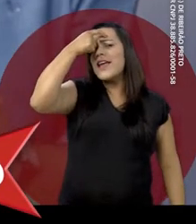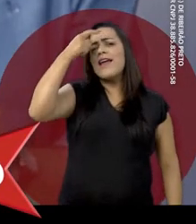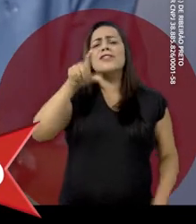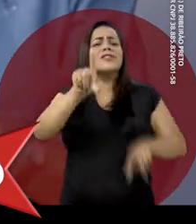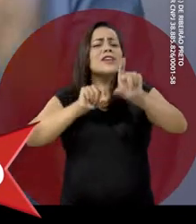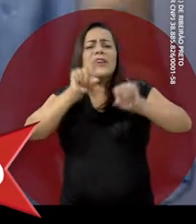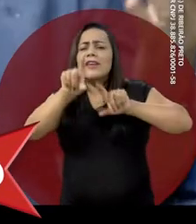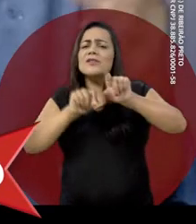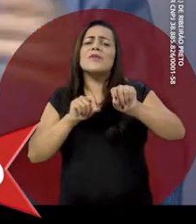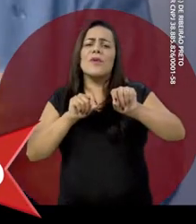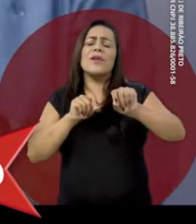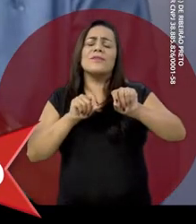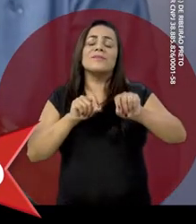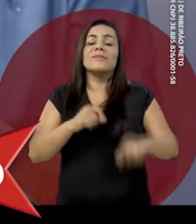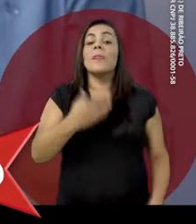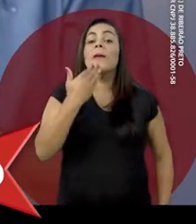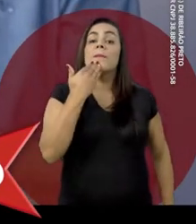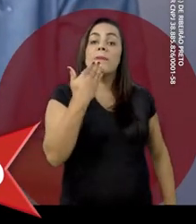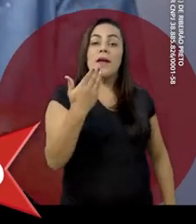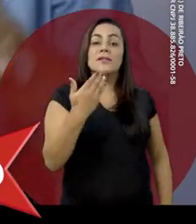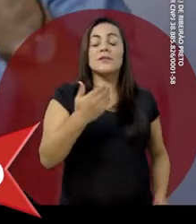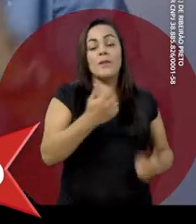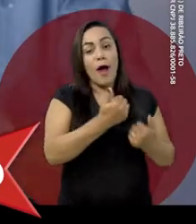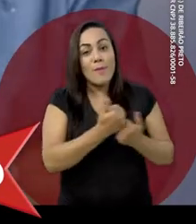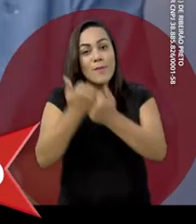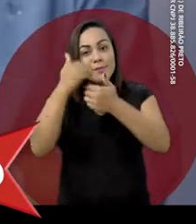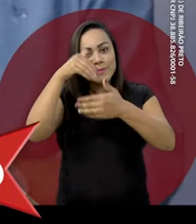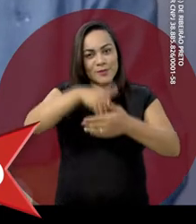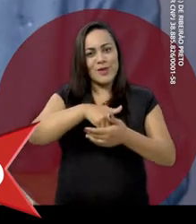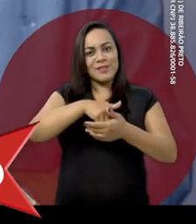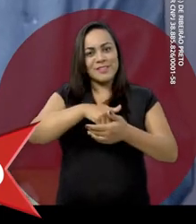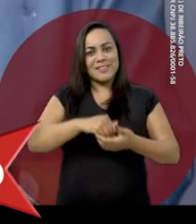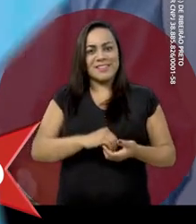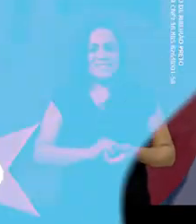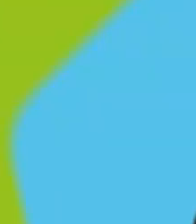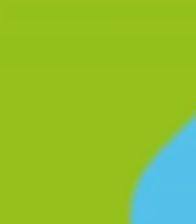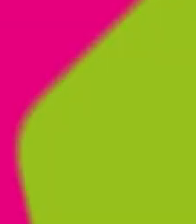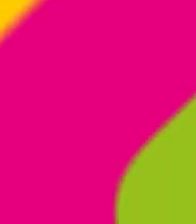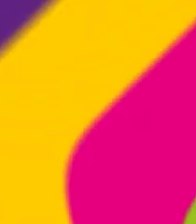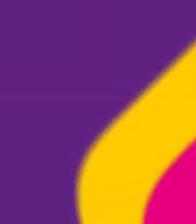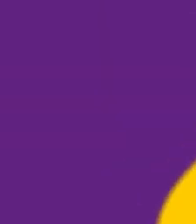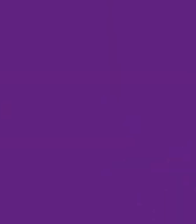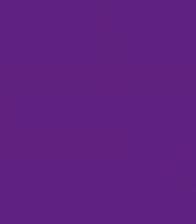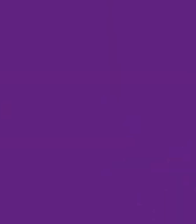da sua escolha. Modestamente, peço o seu apoio, o seu voto.